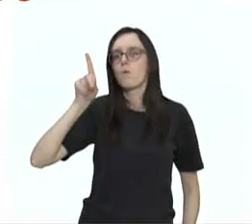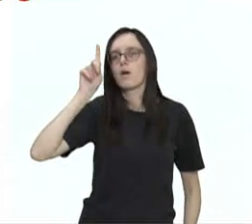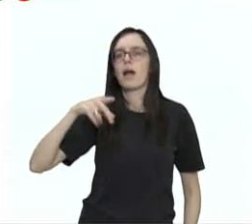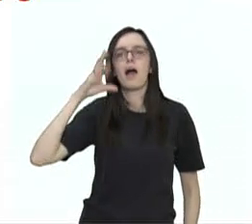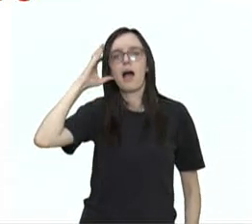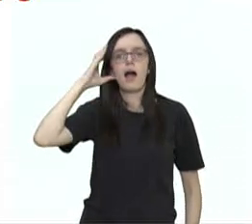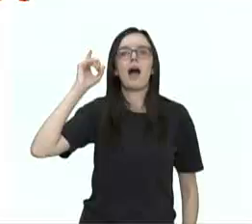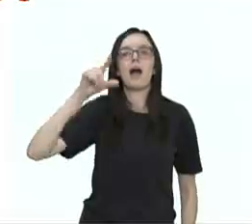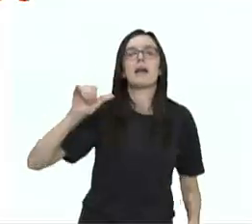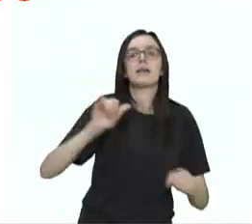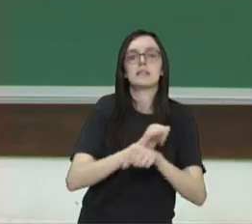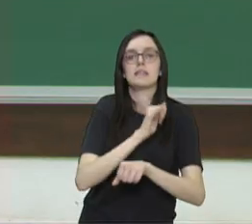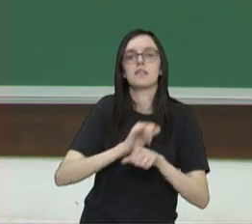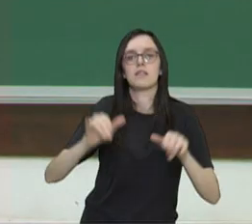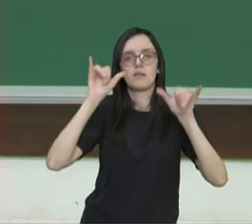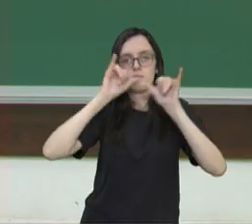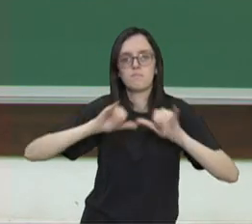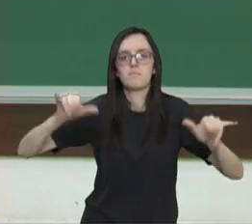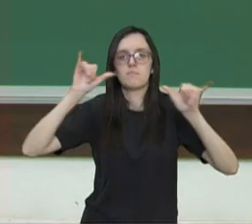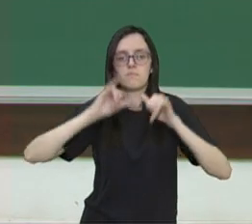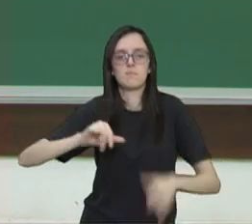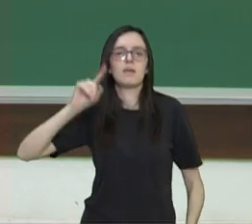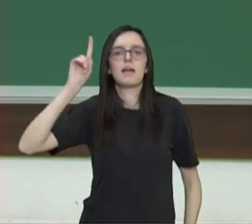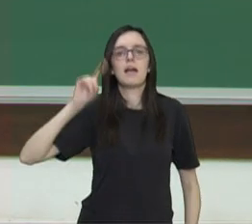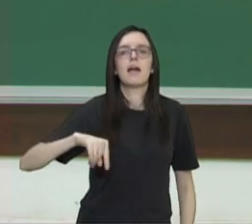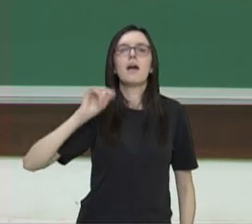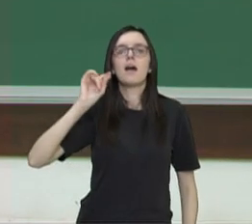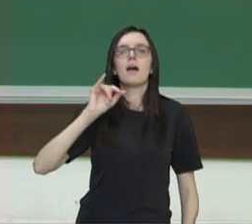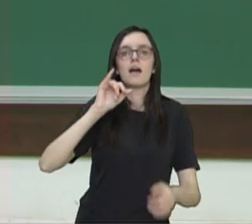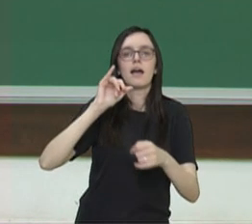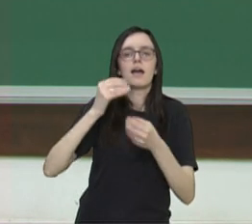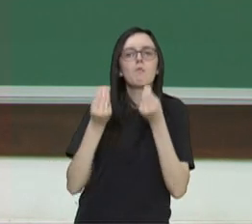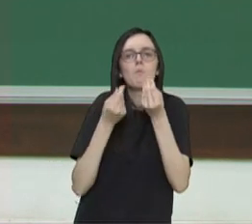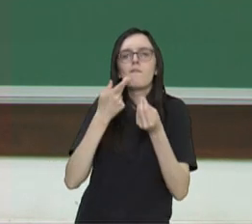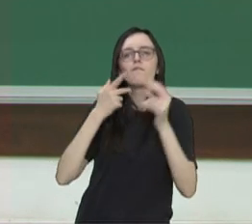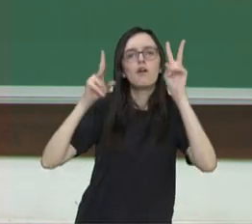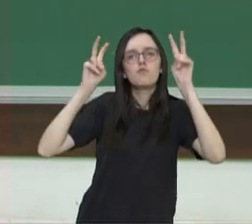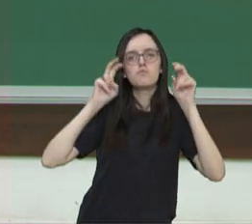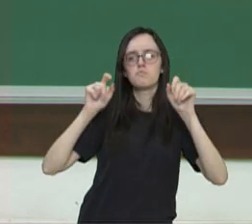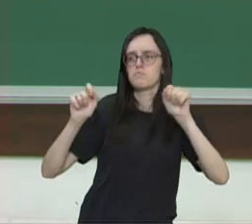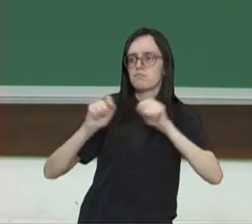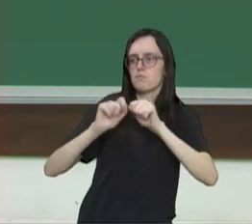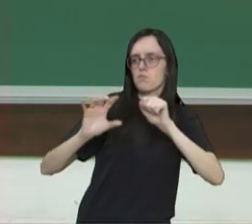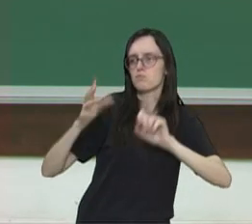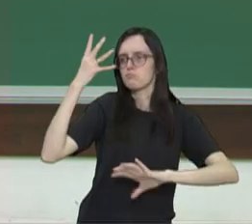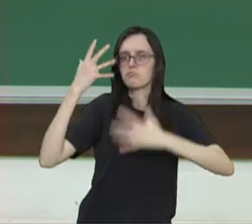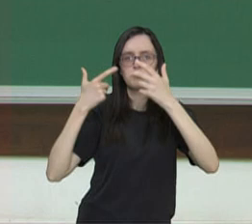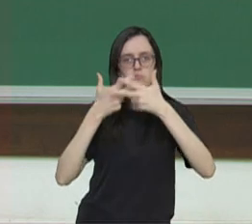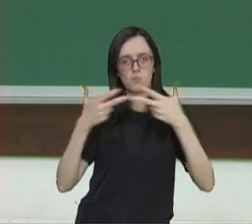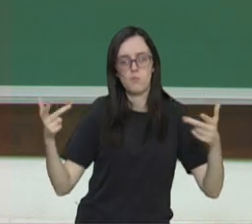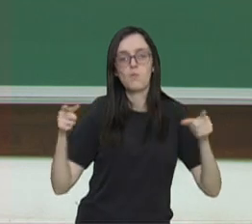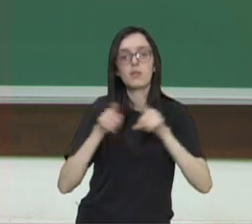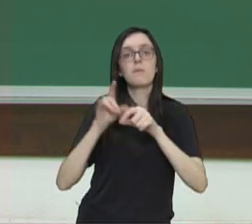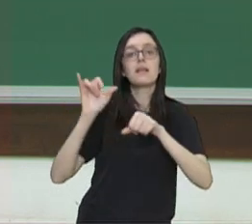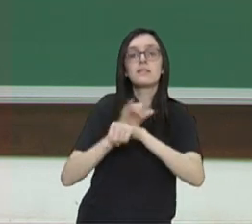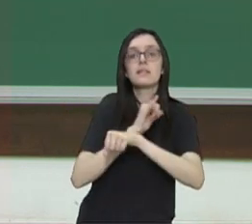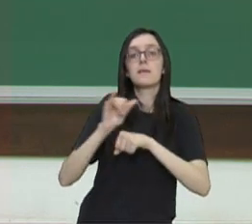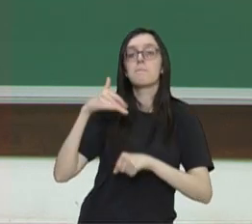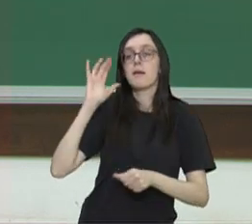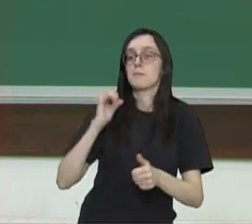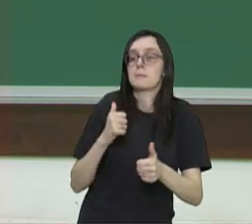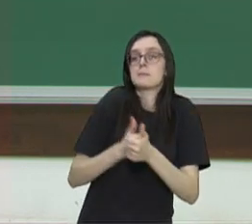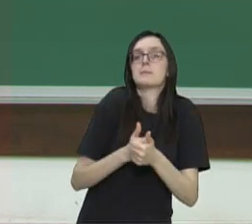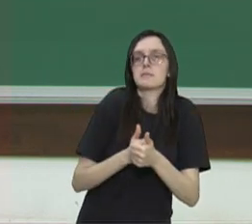como um instrumento de propaganda, como instrumento para falar das realizações e como instrumento de